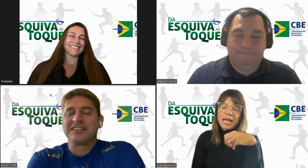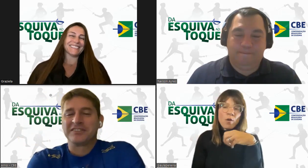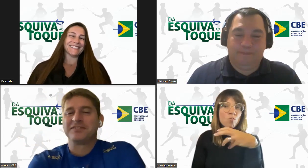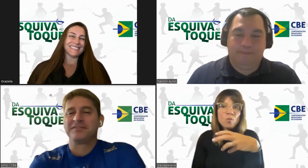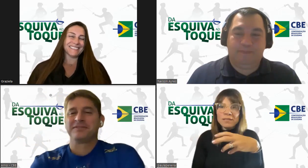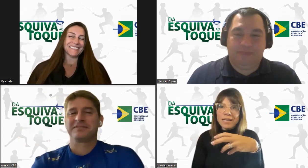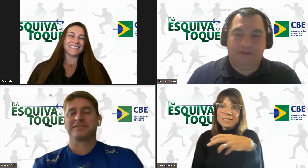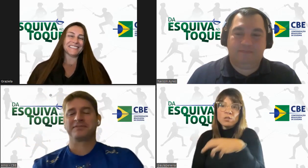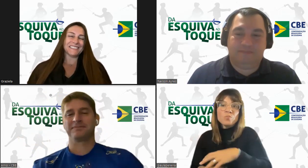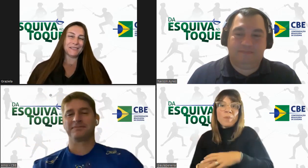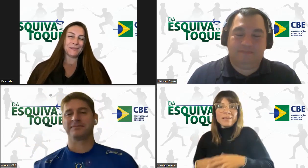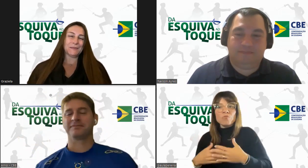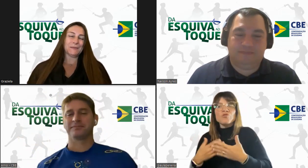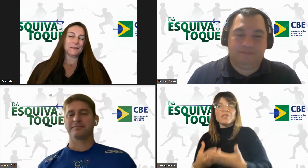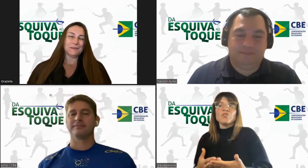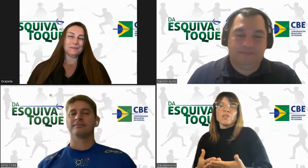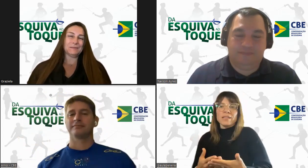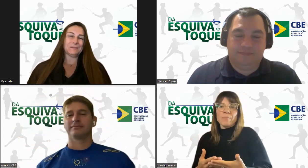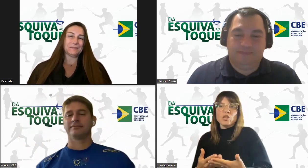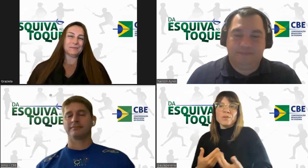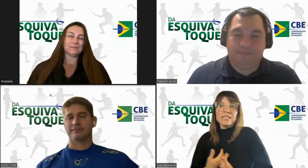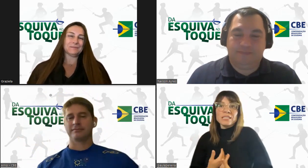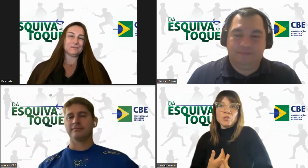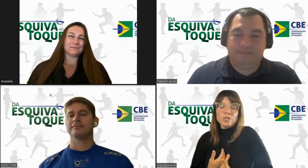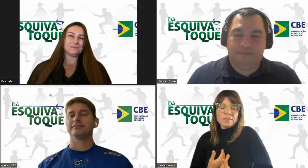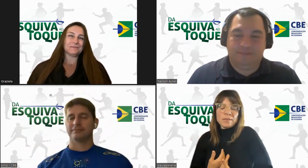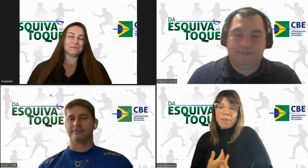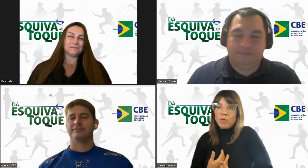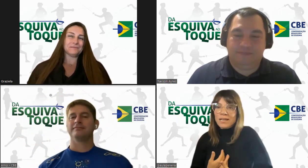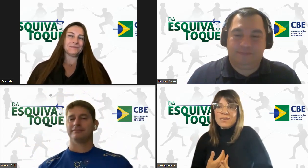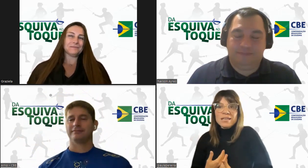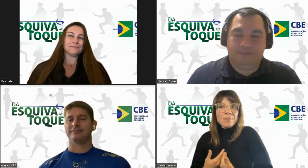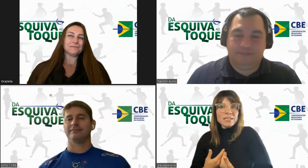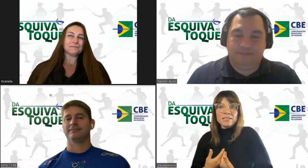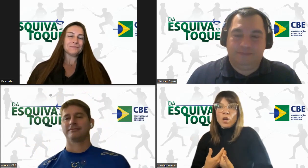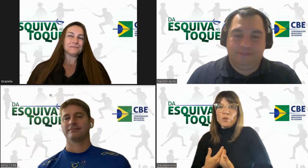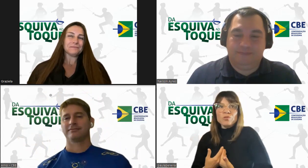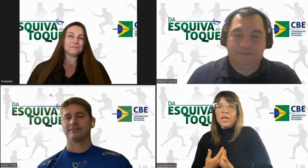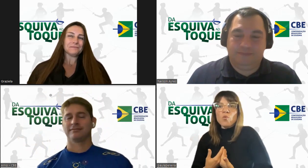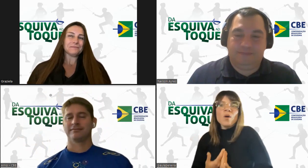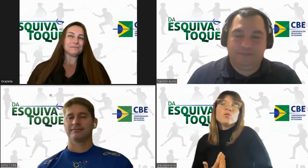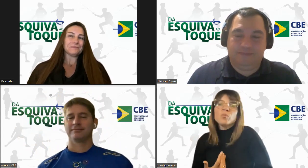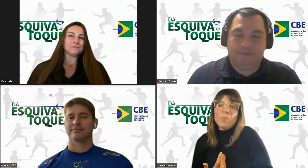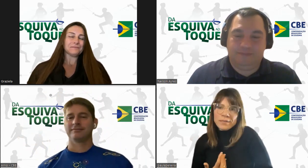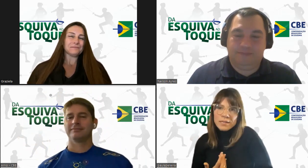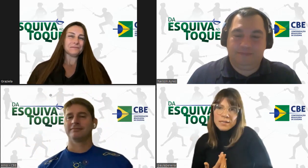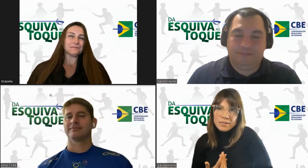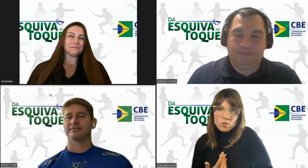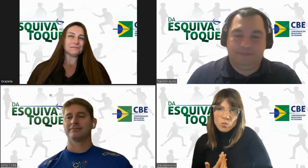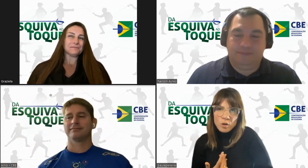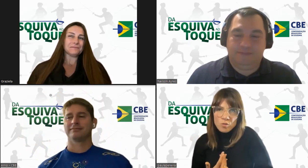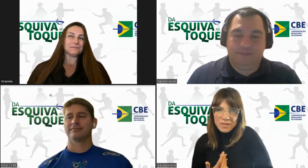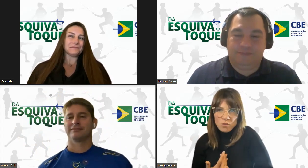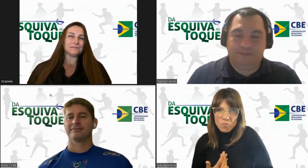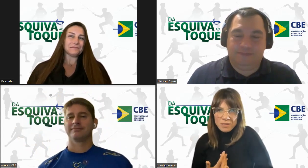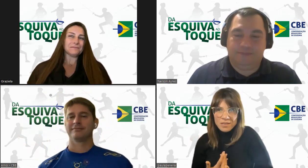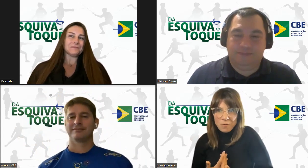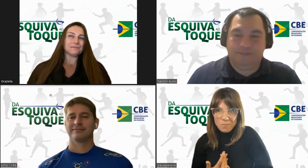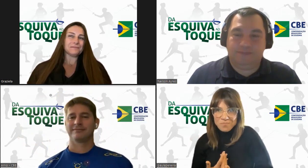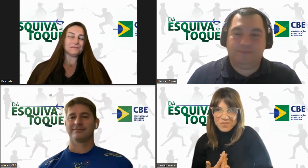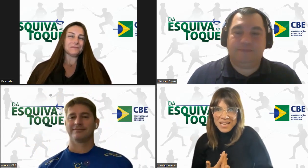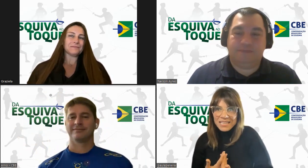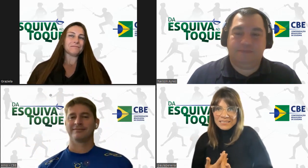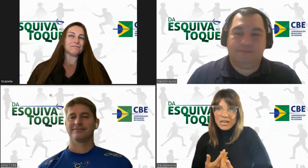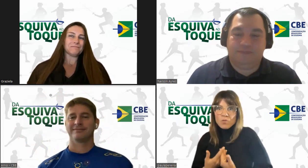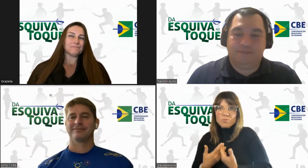É comum atleta às vezes os pais não dizem diretamente mas Eles me dizem fala mas assim eu sei o quanto meu pai tá gastando para eu ir para